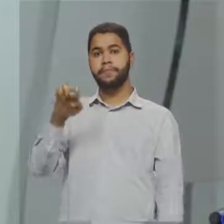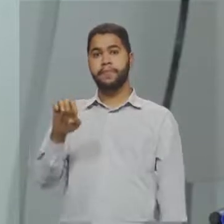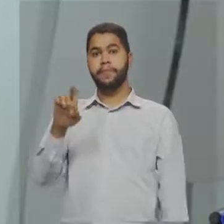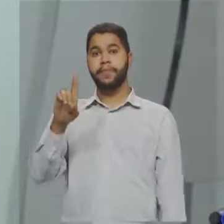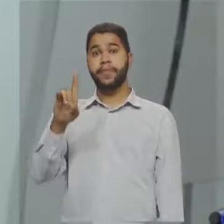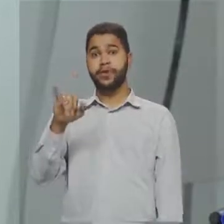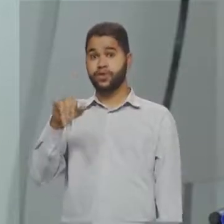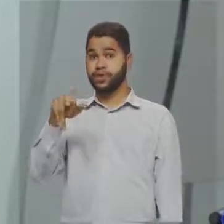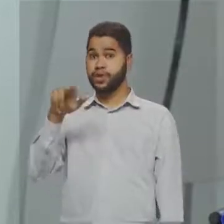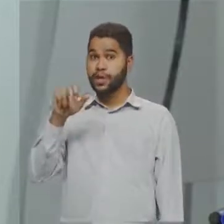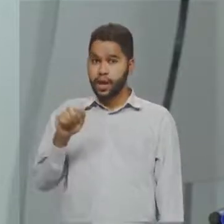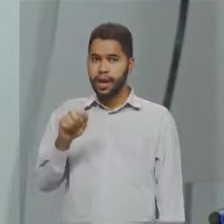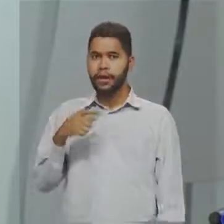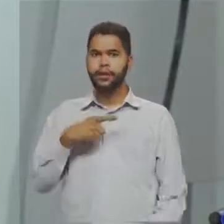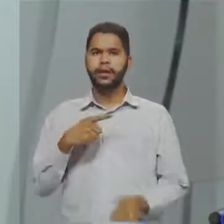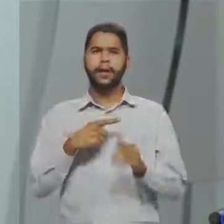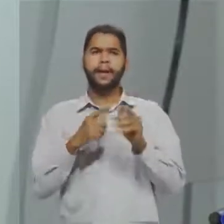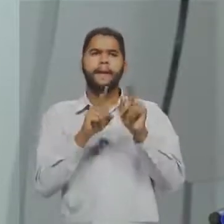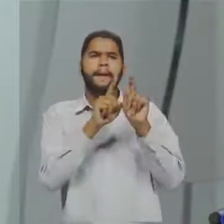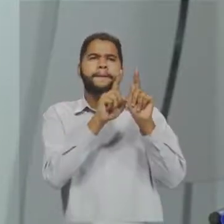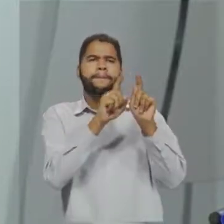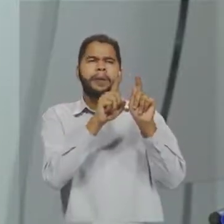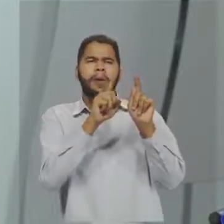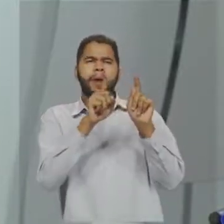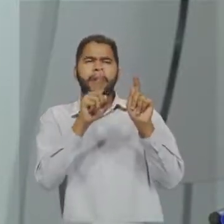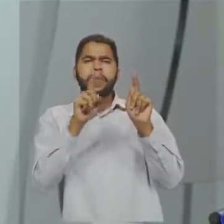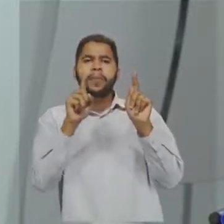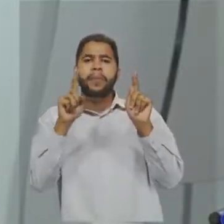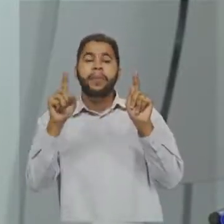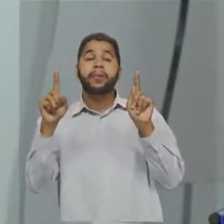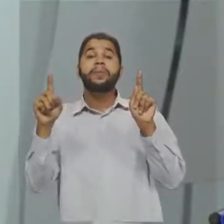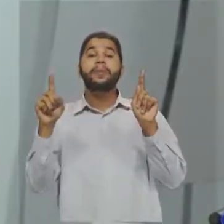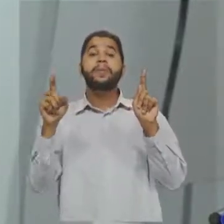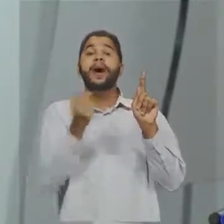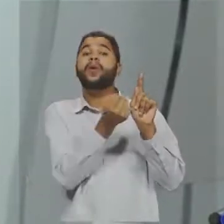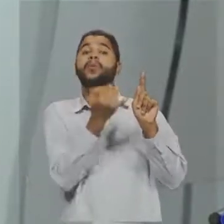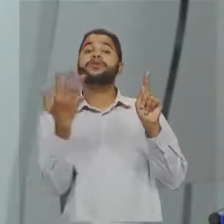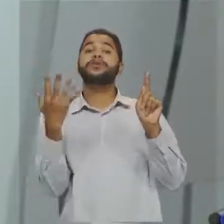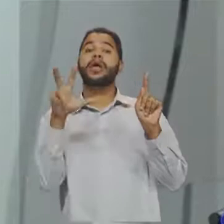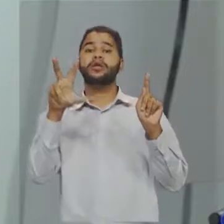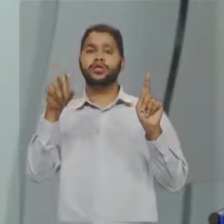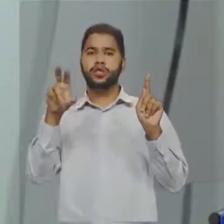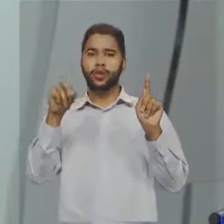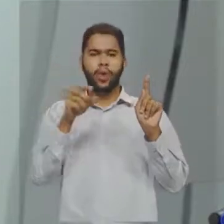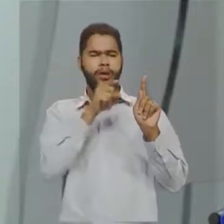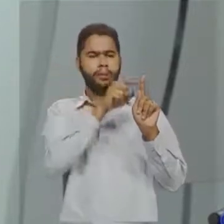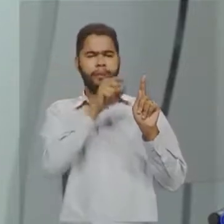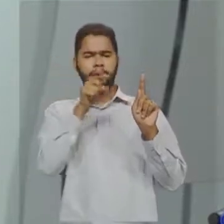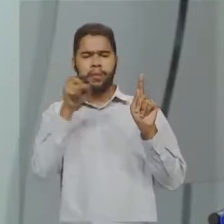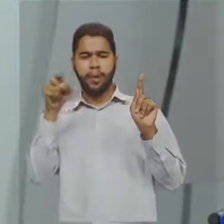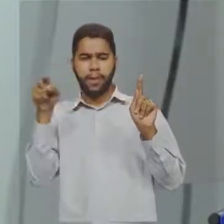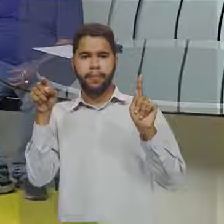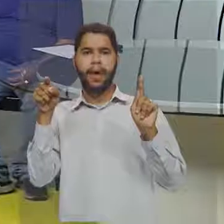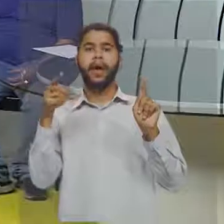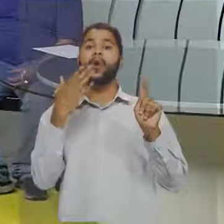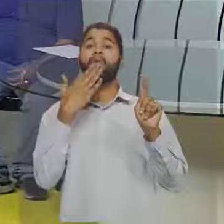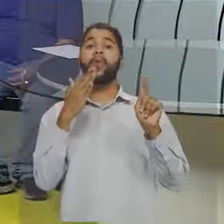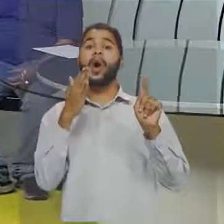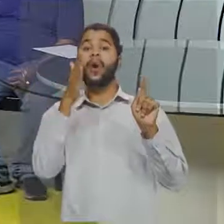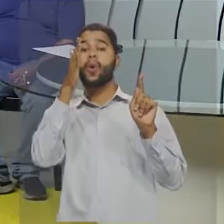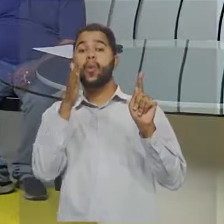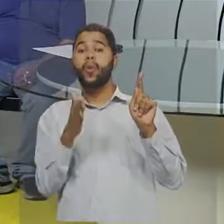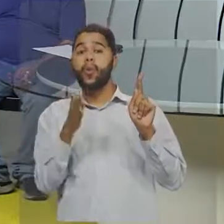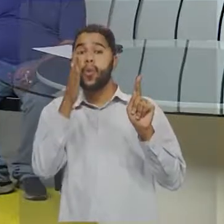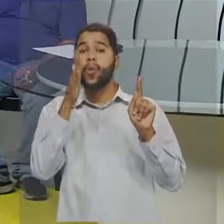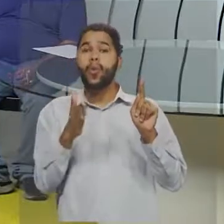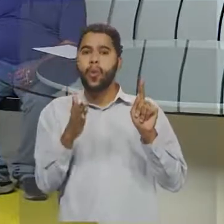que ordenar esses 50 valores e obter aquele valor central. E aí, válido lembrar que quando